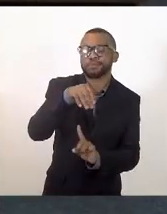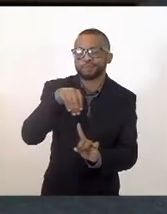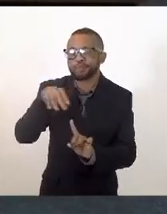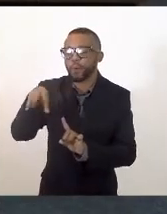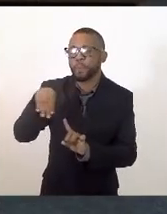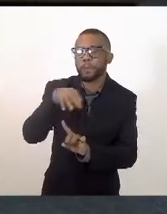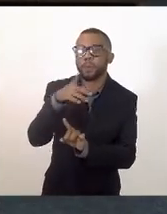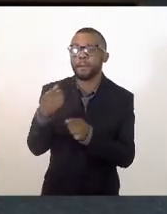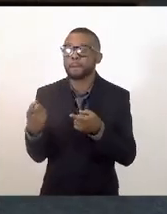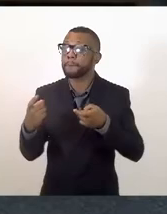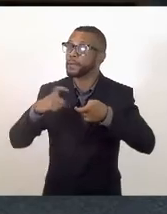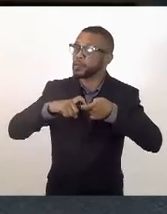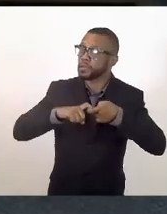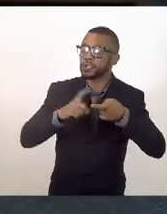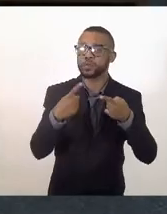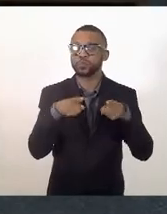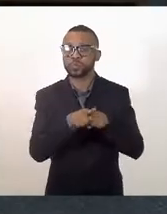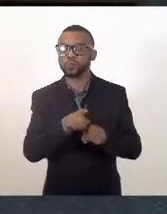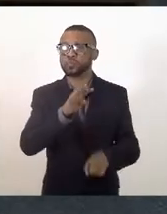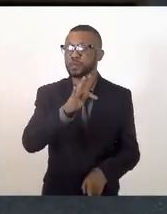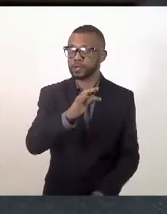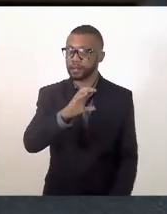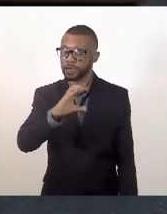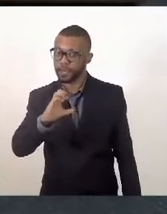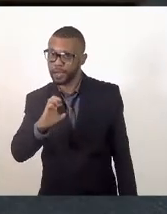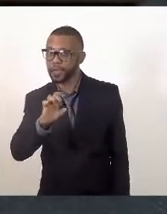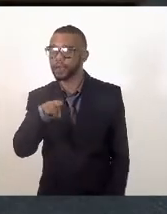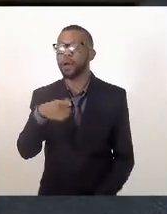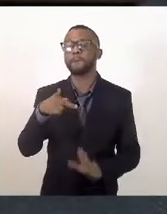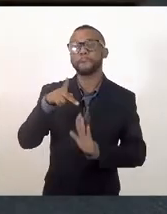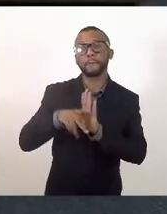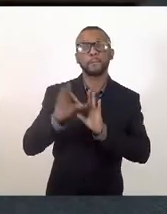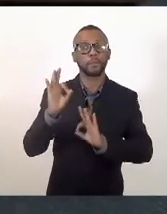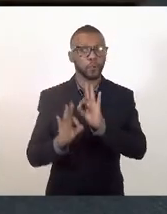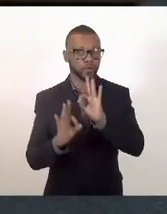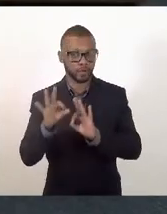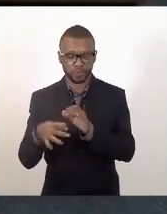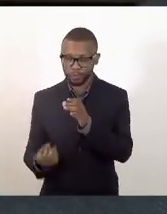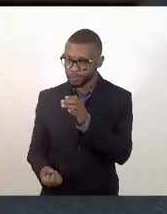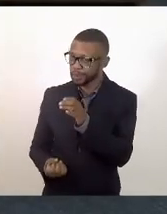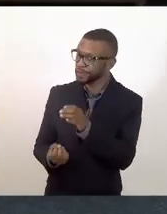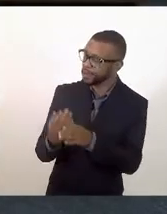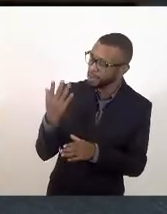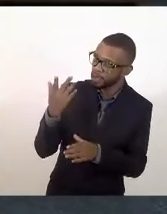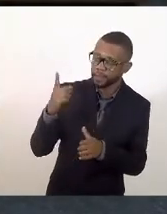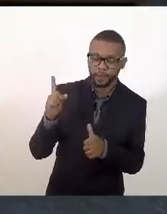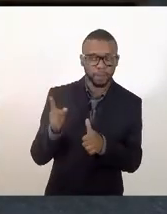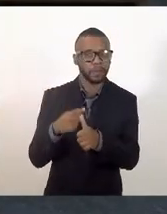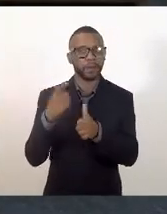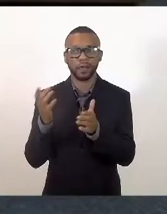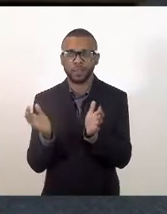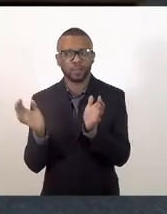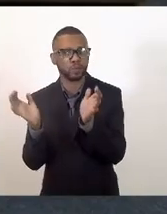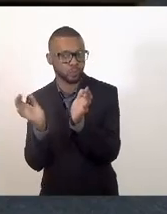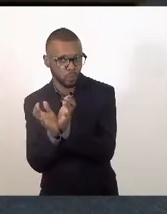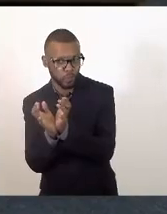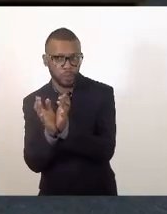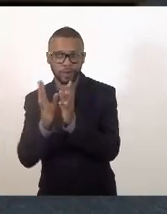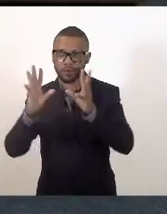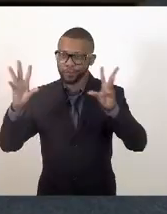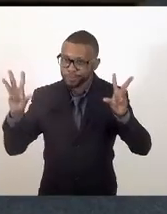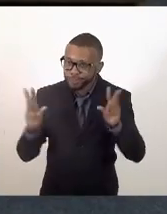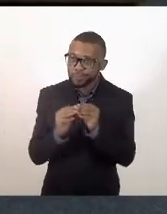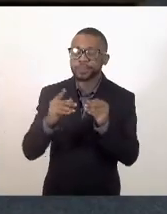com o TCE. E é um projeto que eu estou criando, que eu criei, e essa primeira turma que fechei hoje tem a